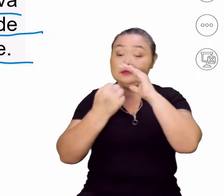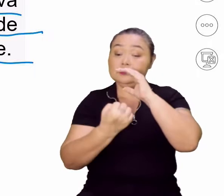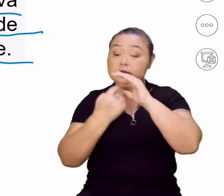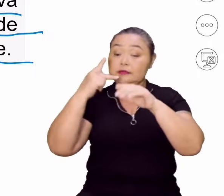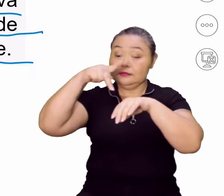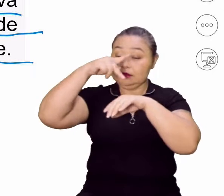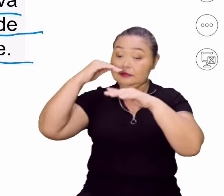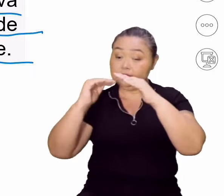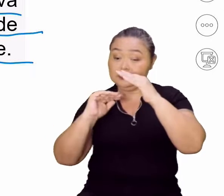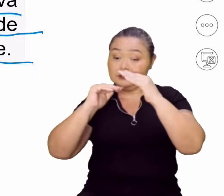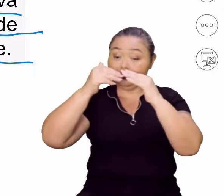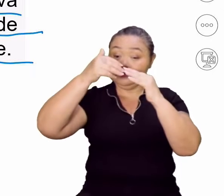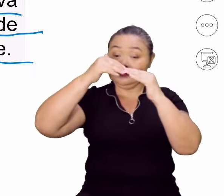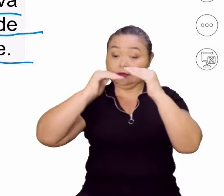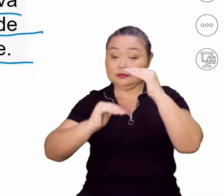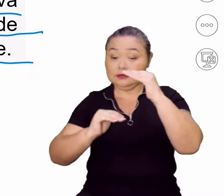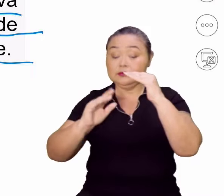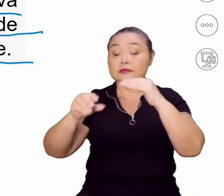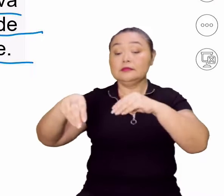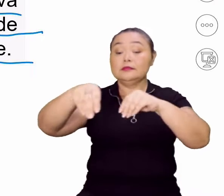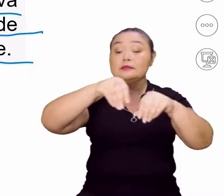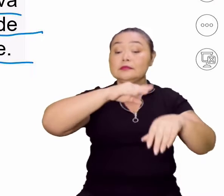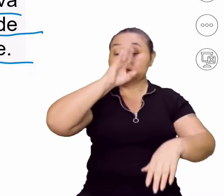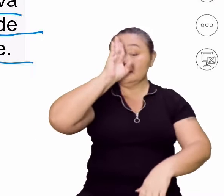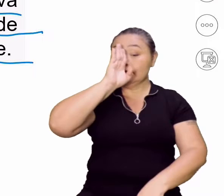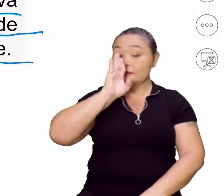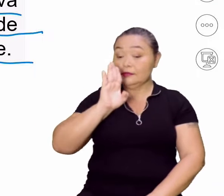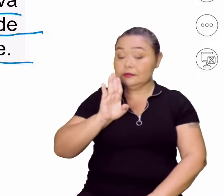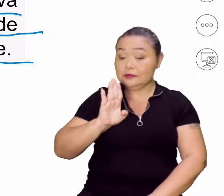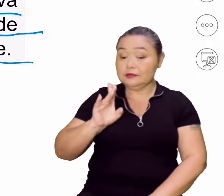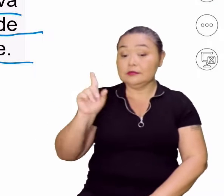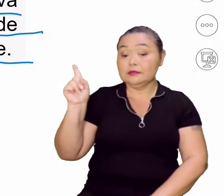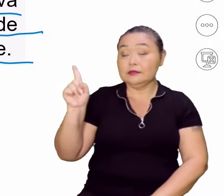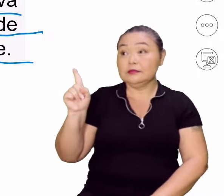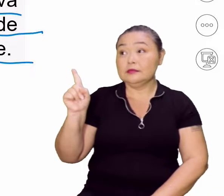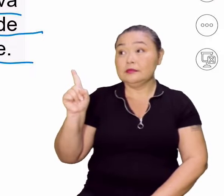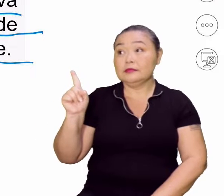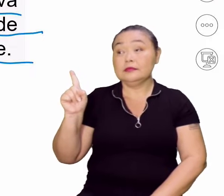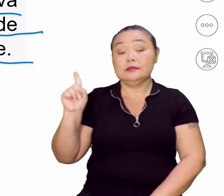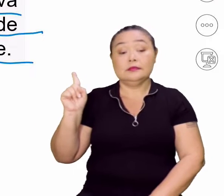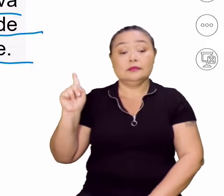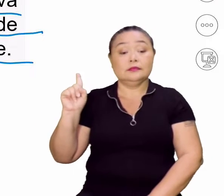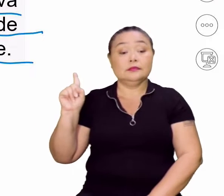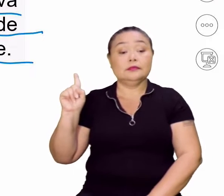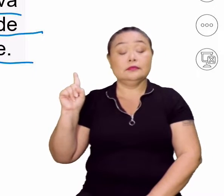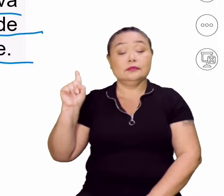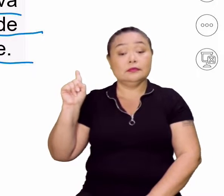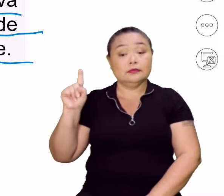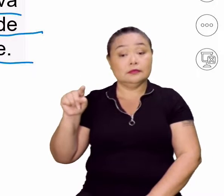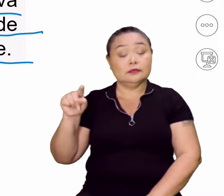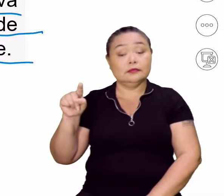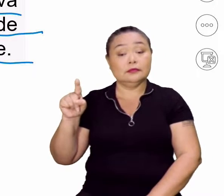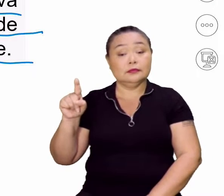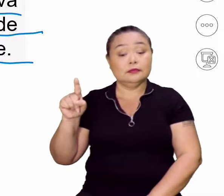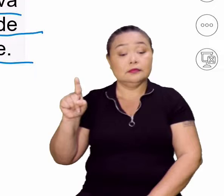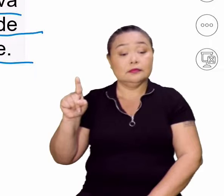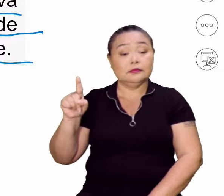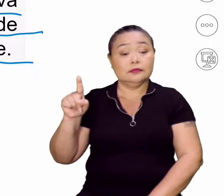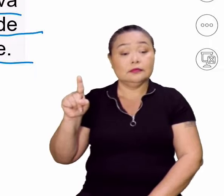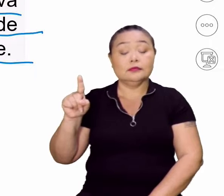países emergentes, como é o caso do território brasileiro. Nesse tipo de pirâmide, nota-se que